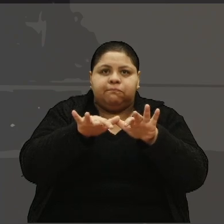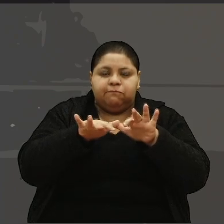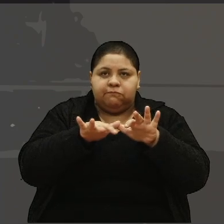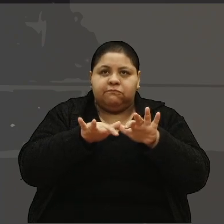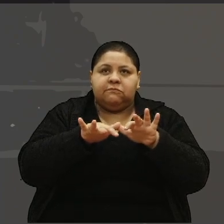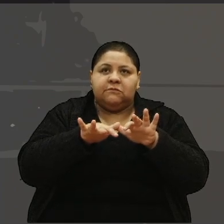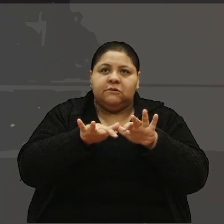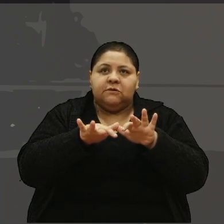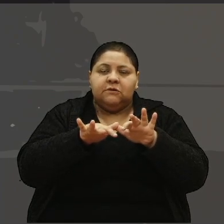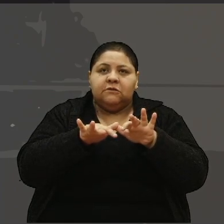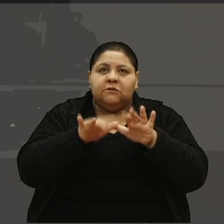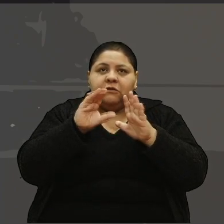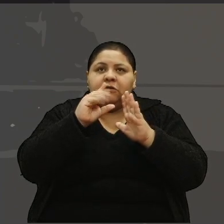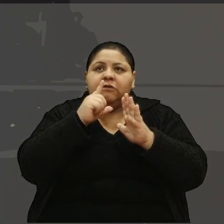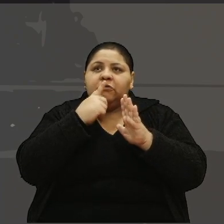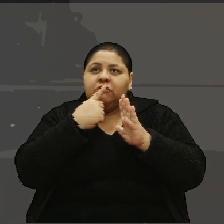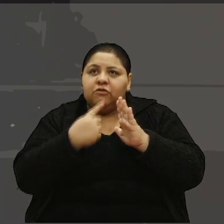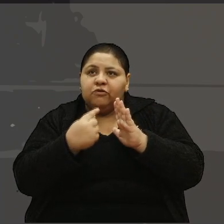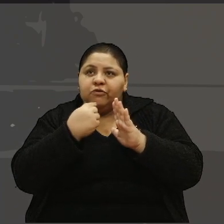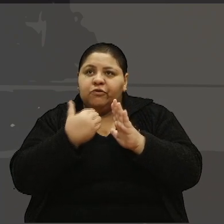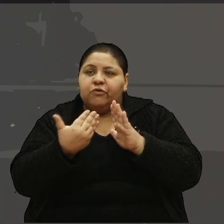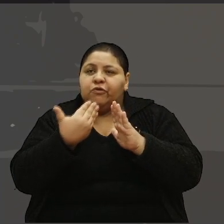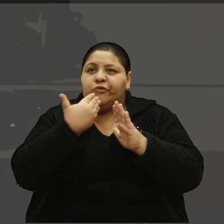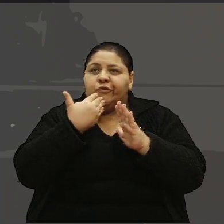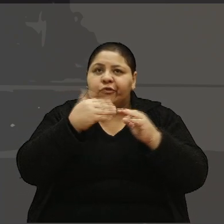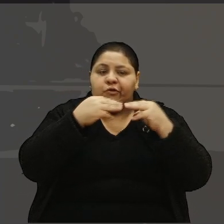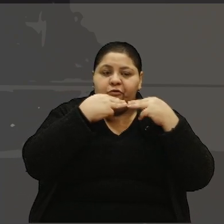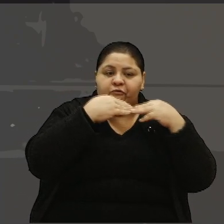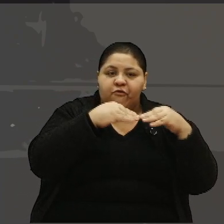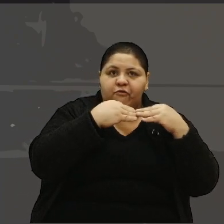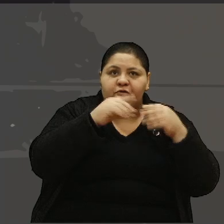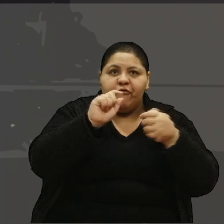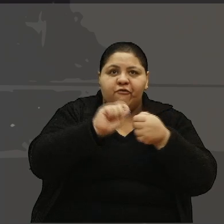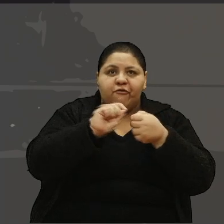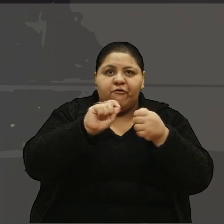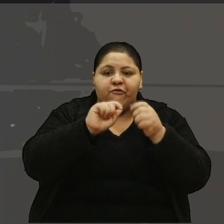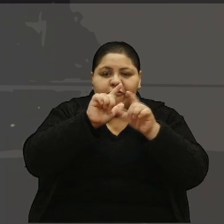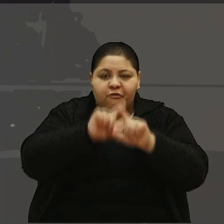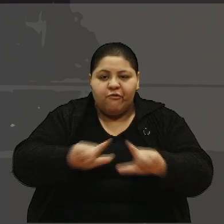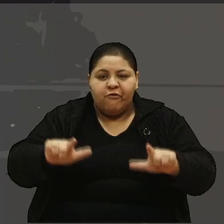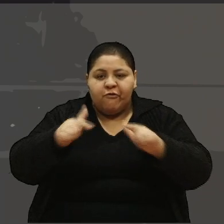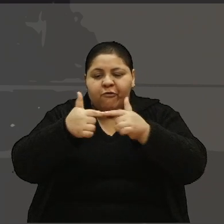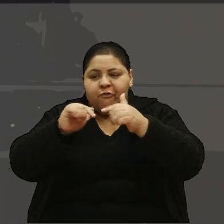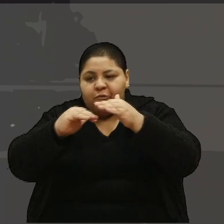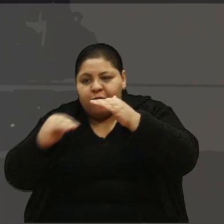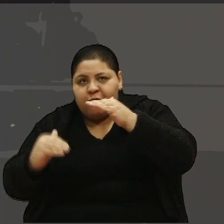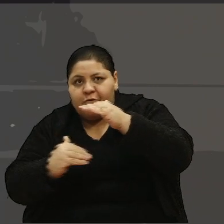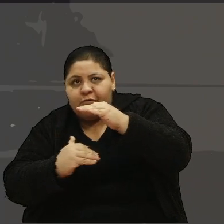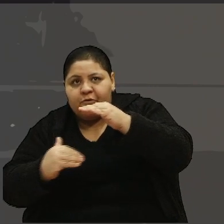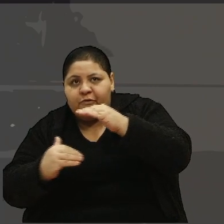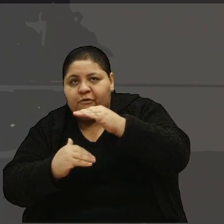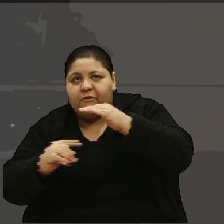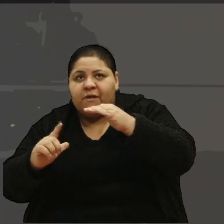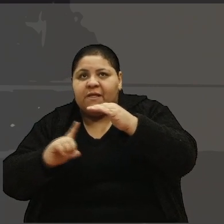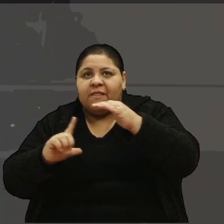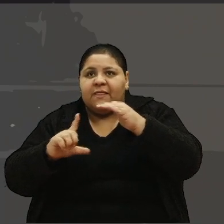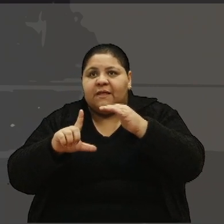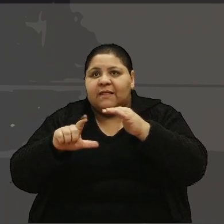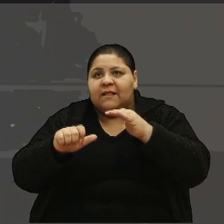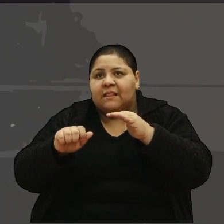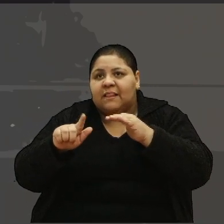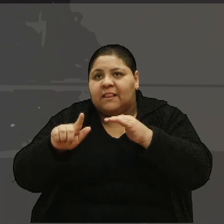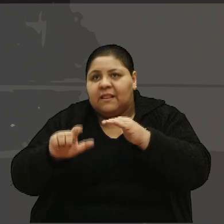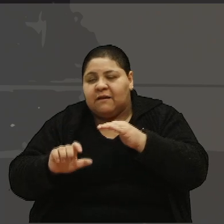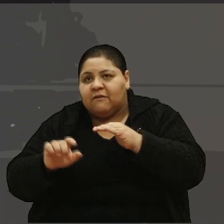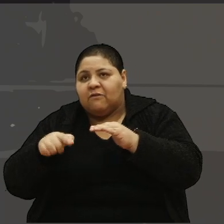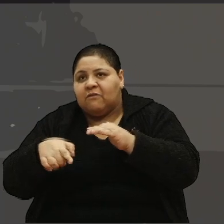o João Wes encaminhou as máquinas, foi feita a limpeza, mas na parte baixa lá tem uma parte de laje, onde